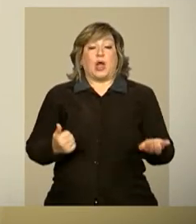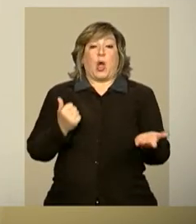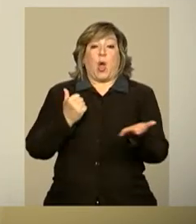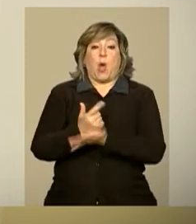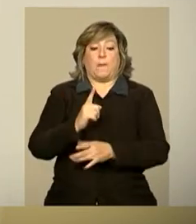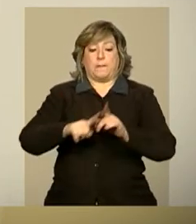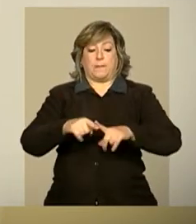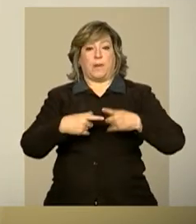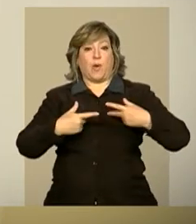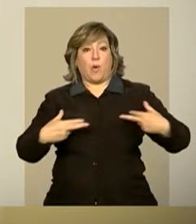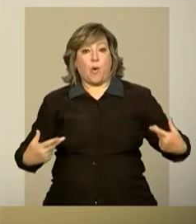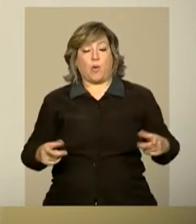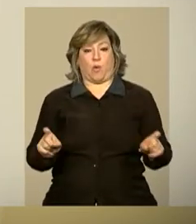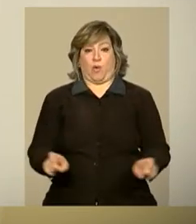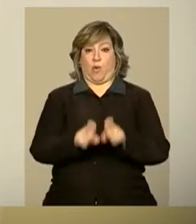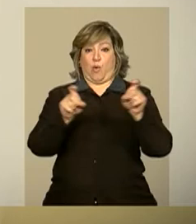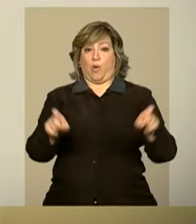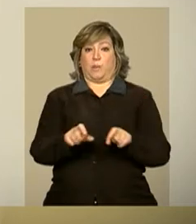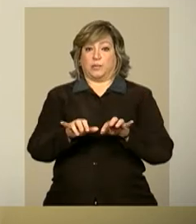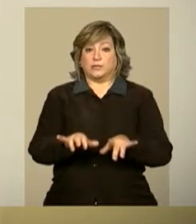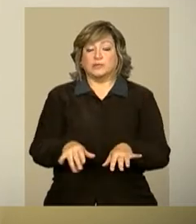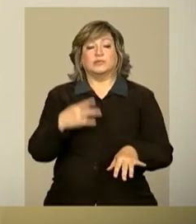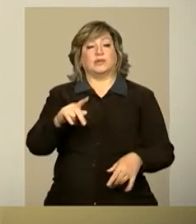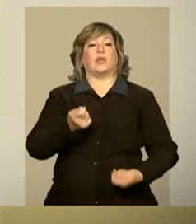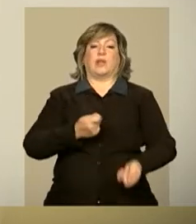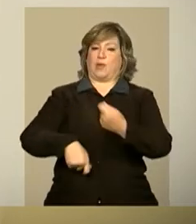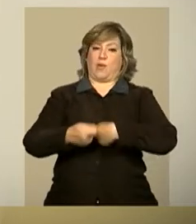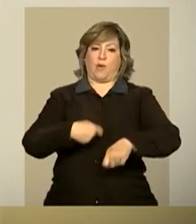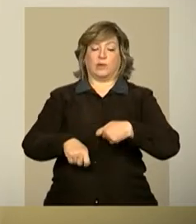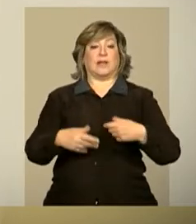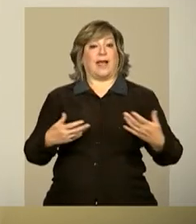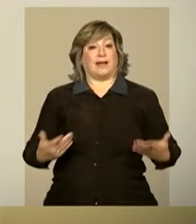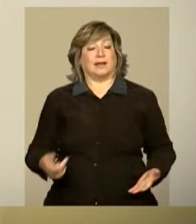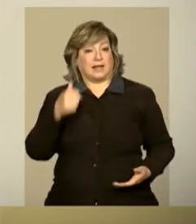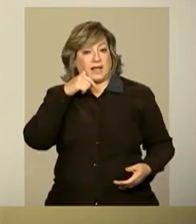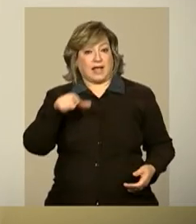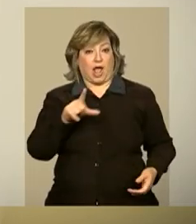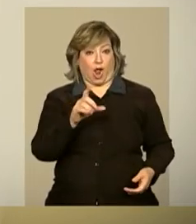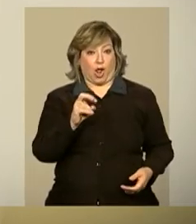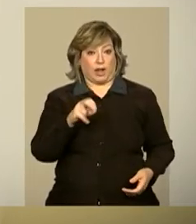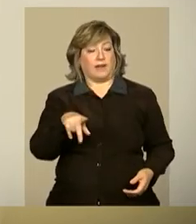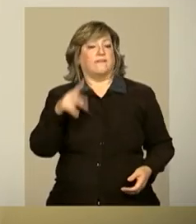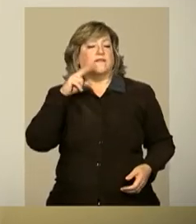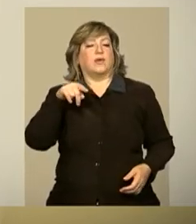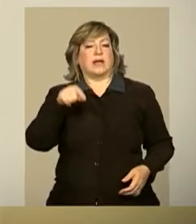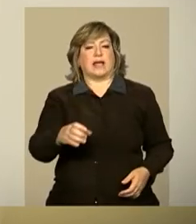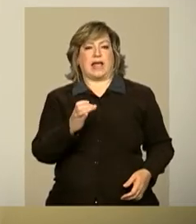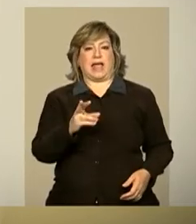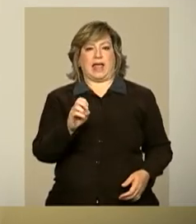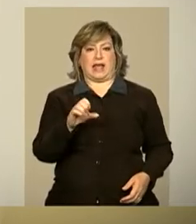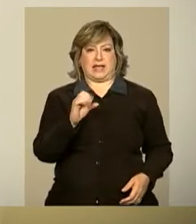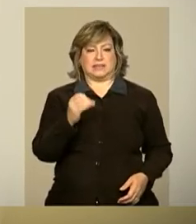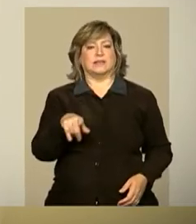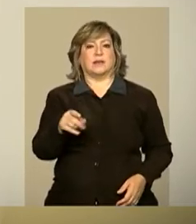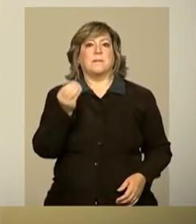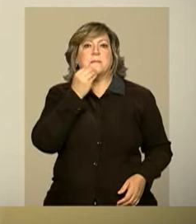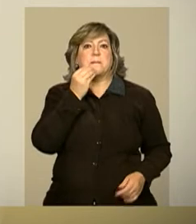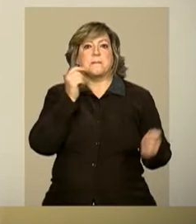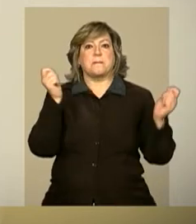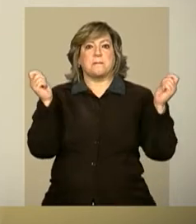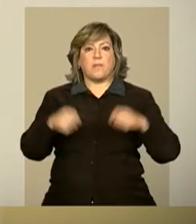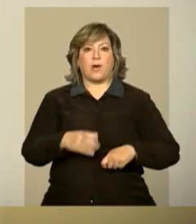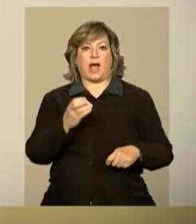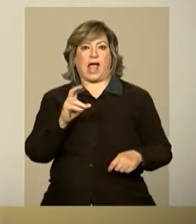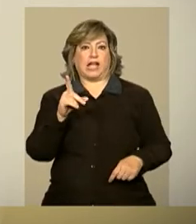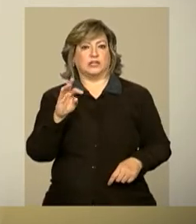móveis comprar um computador o seu negócio e aí a Lorena viu meu crescer uma chance de crédito barato